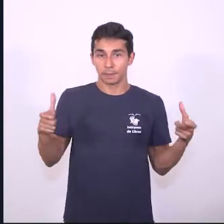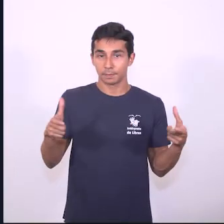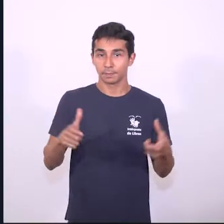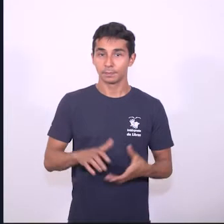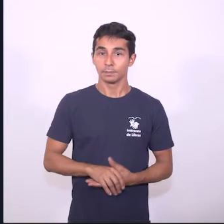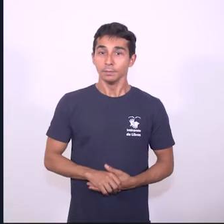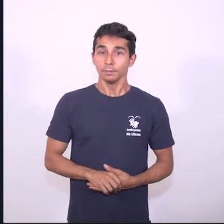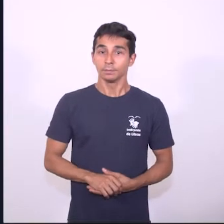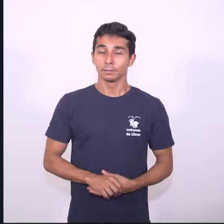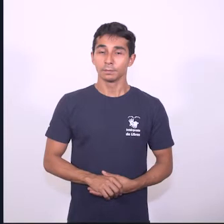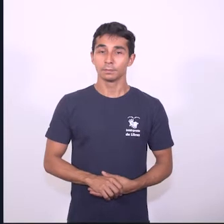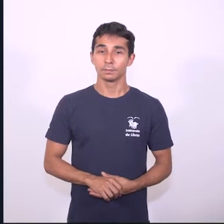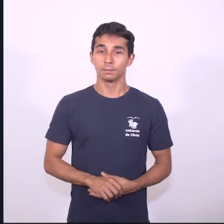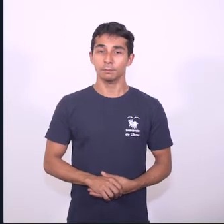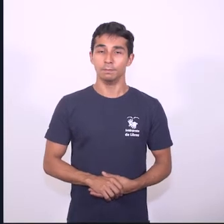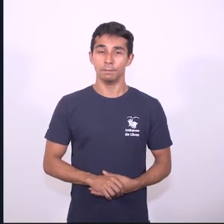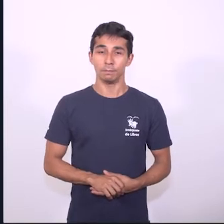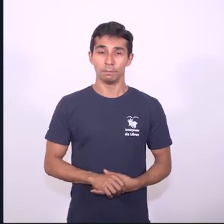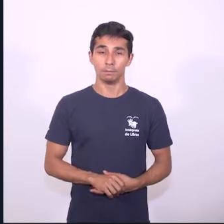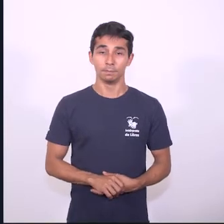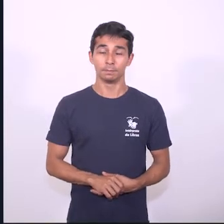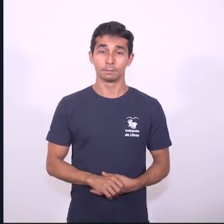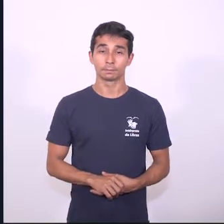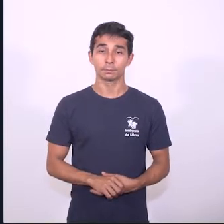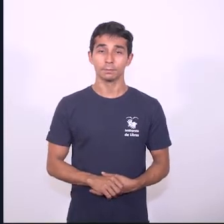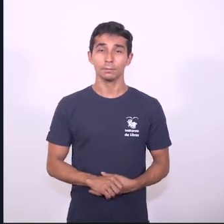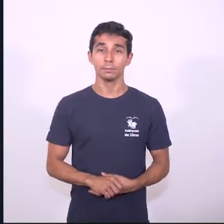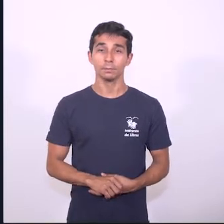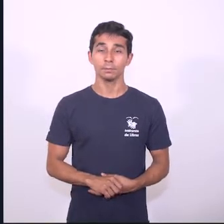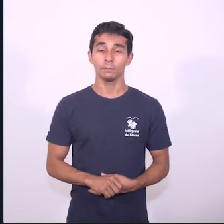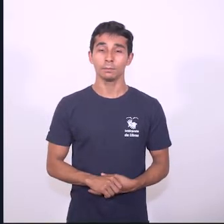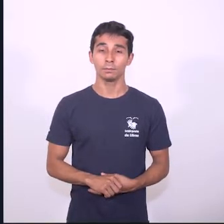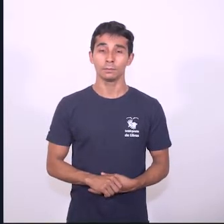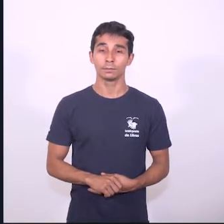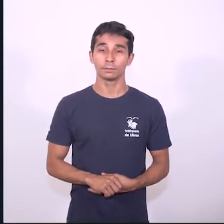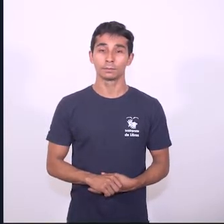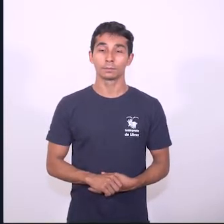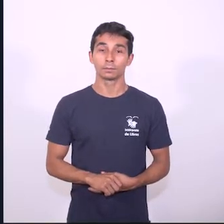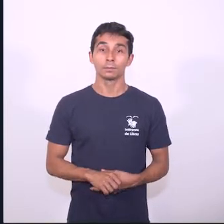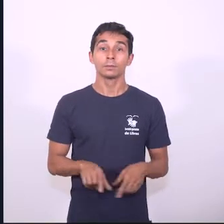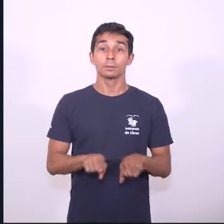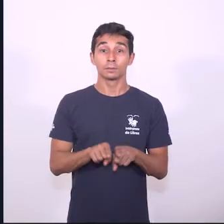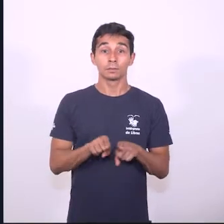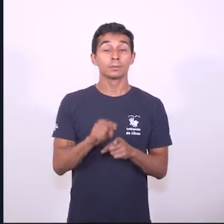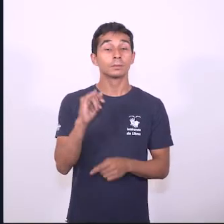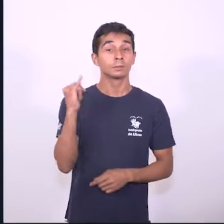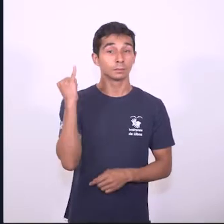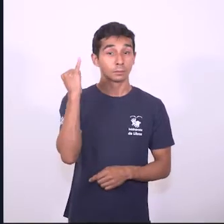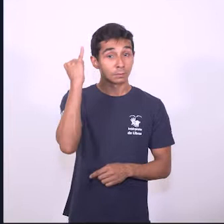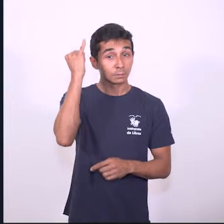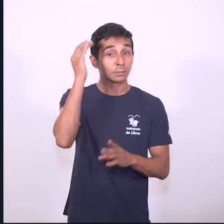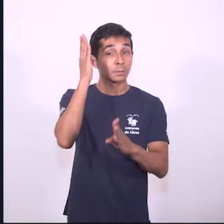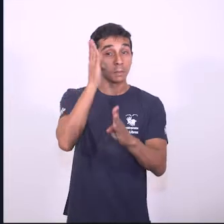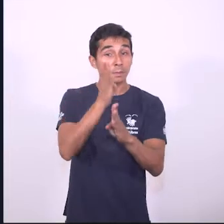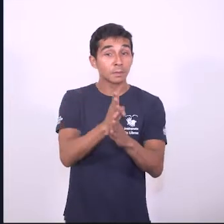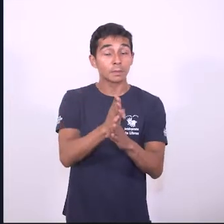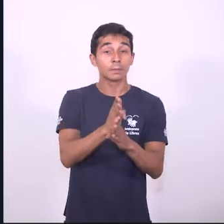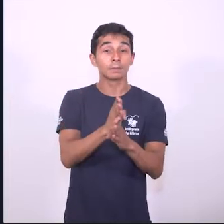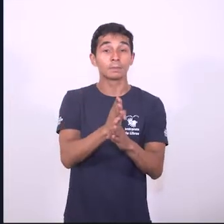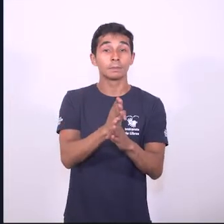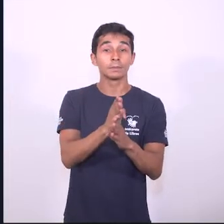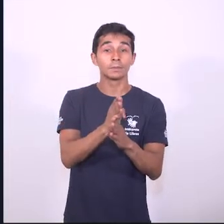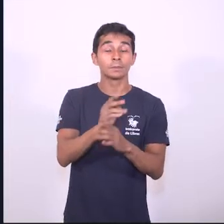Uma outra identificação importante que nós fizemos com o